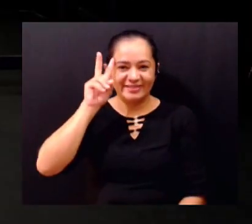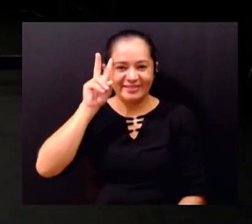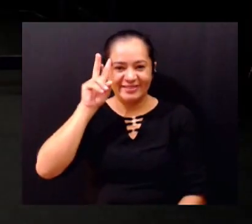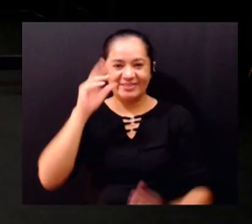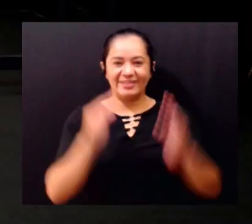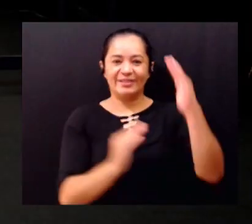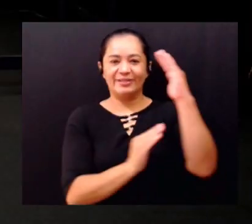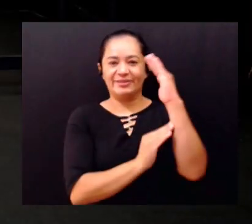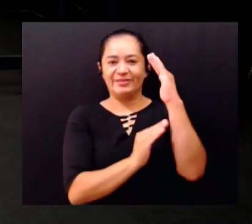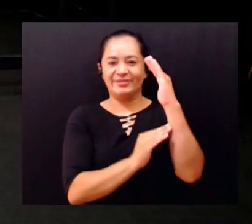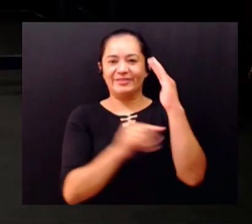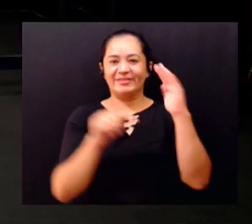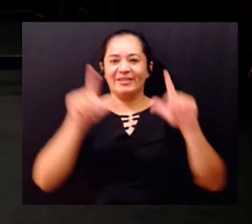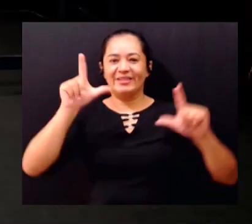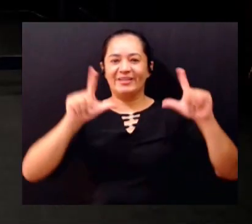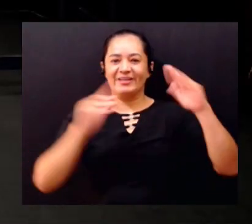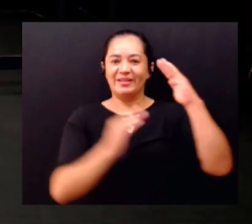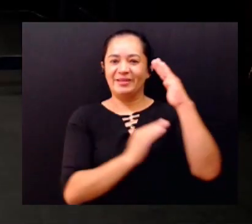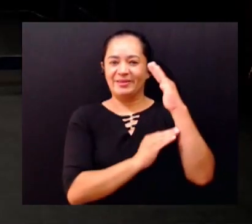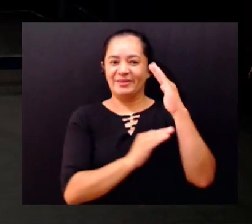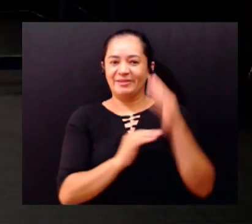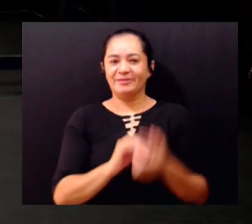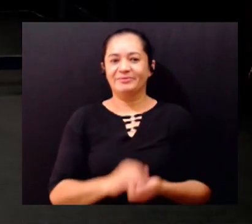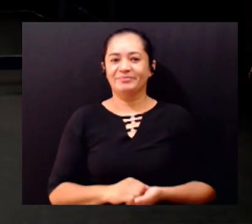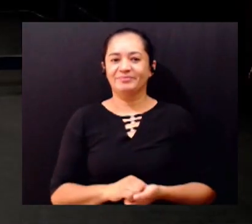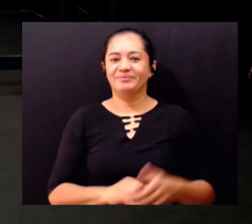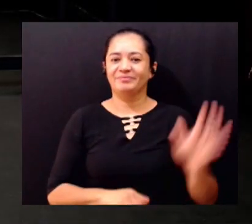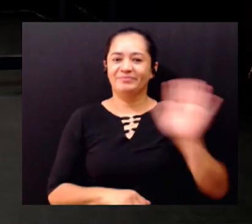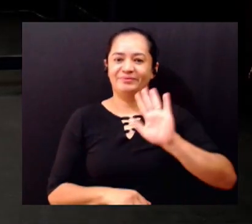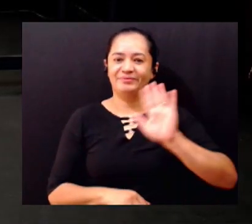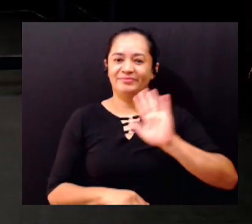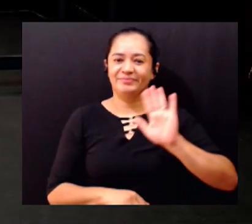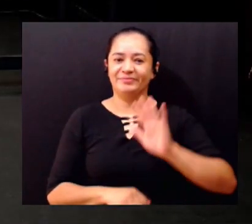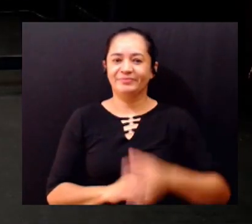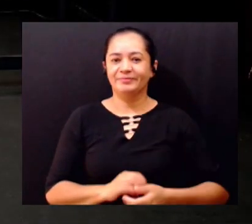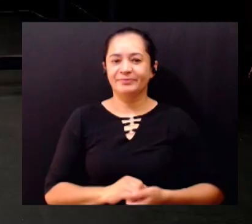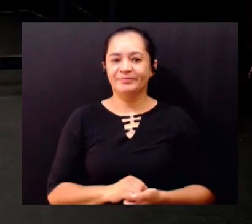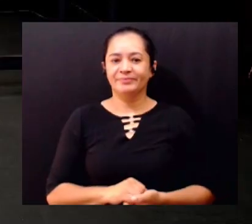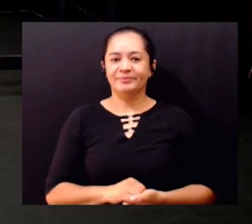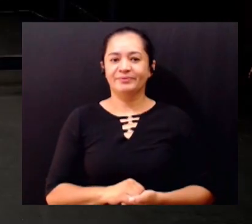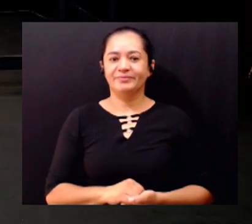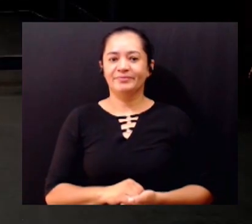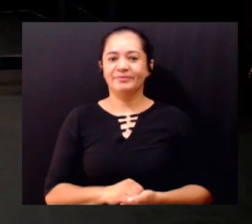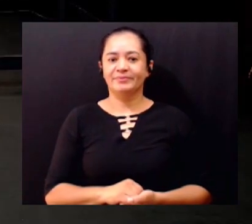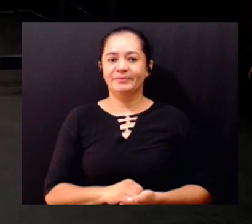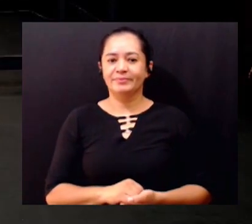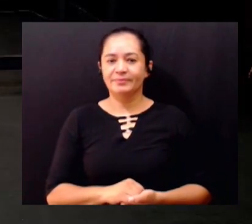na TV Câmara Campinas. Tchau, tchau, até mais.